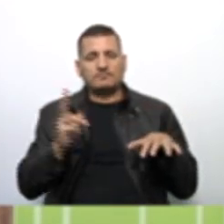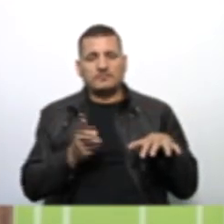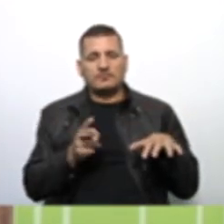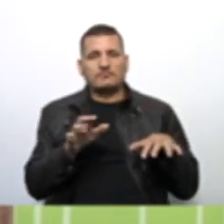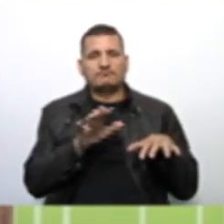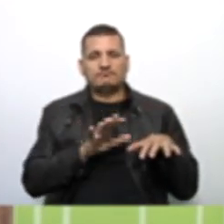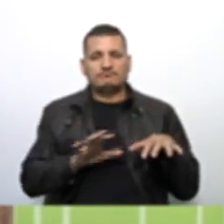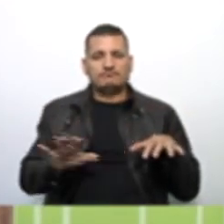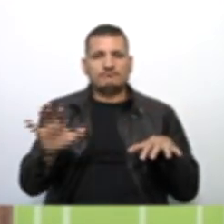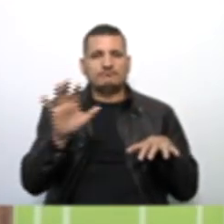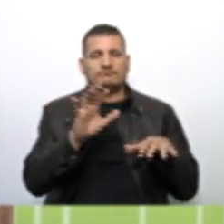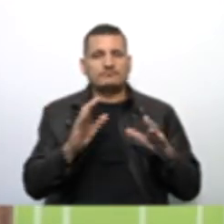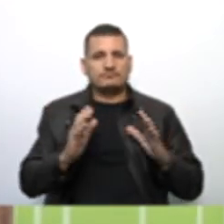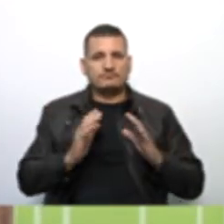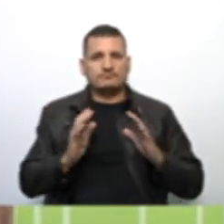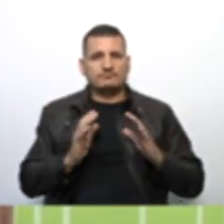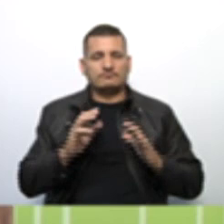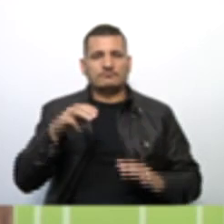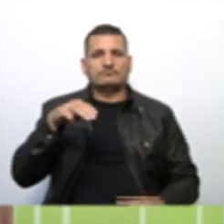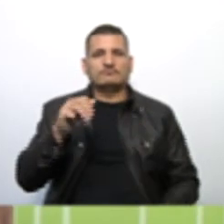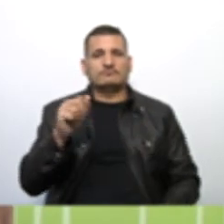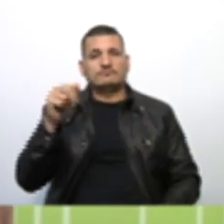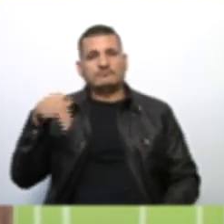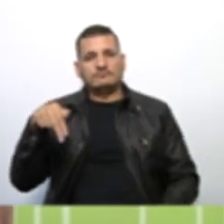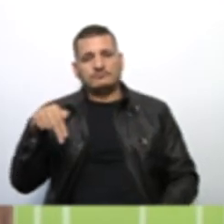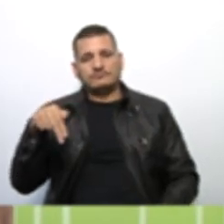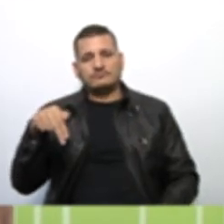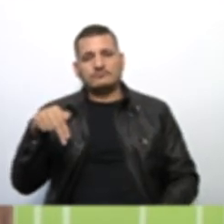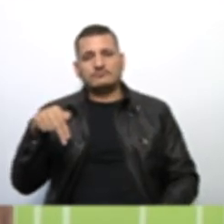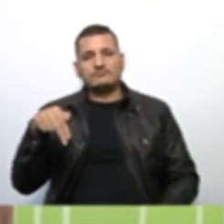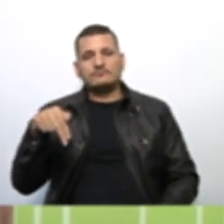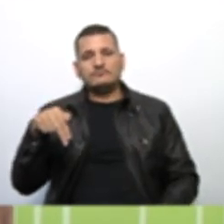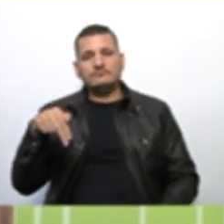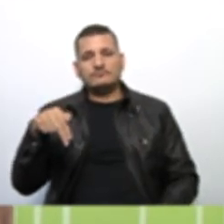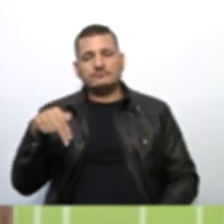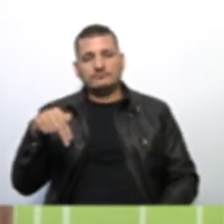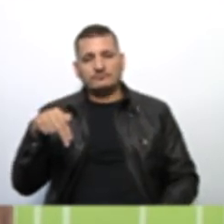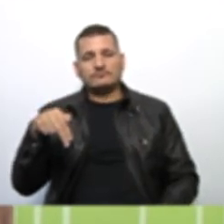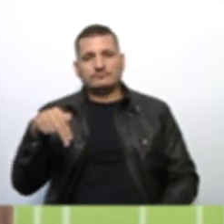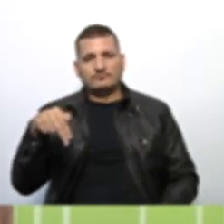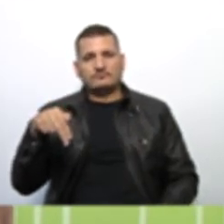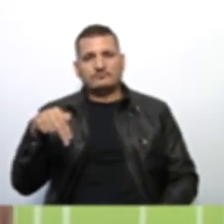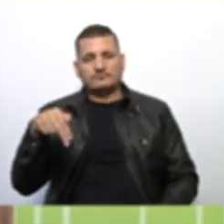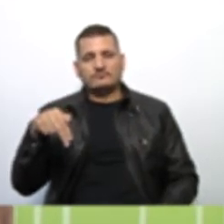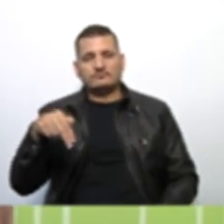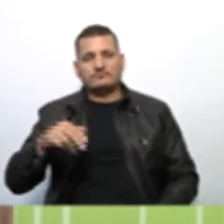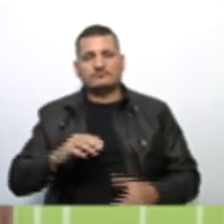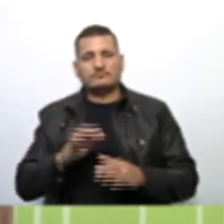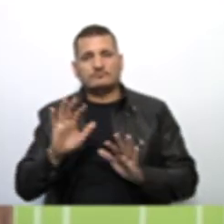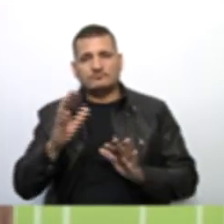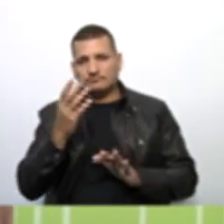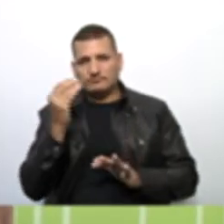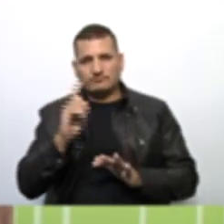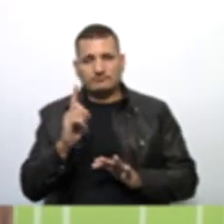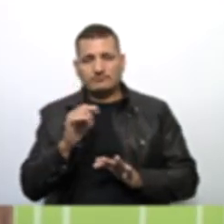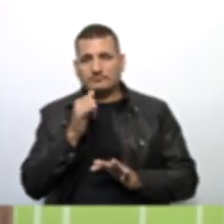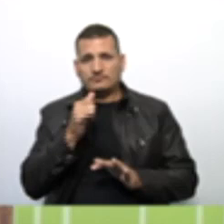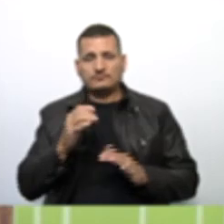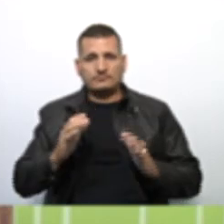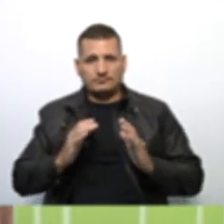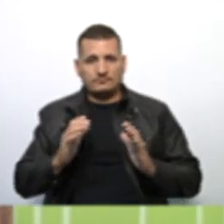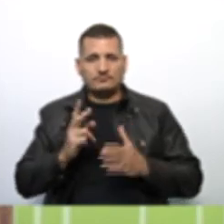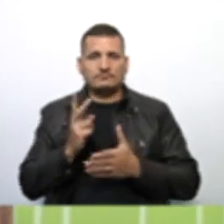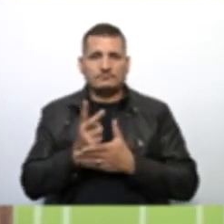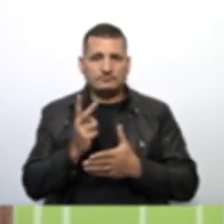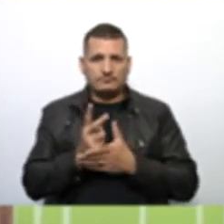mesma cidade, pessoal, é MAN, ok? Mesmo utilizando a internet para se comunicar. Então, não esqueça disso. Se tiver na mesma